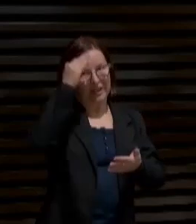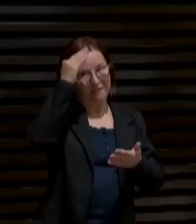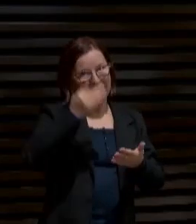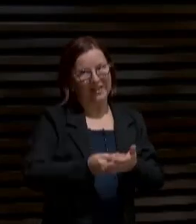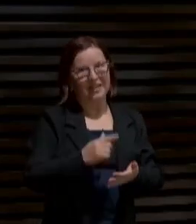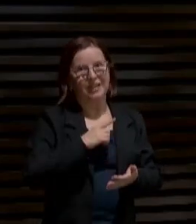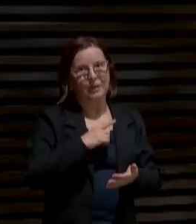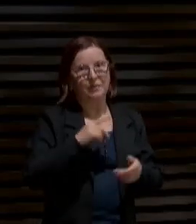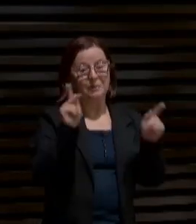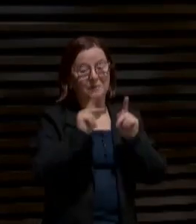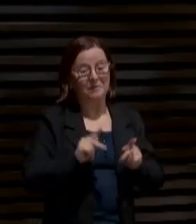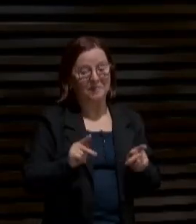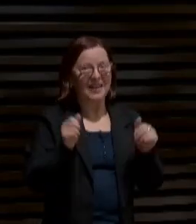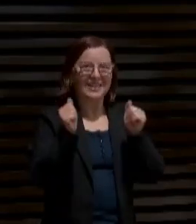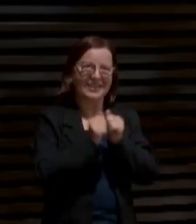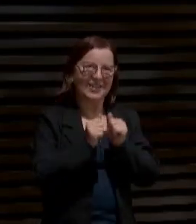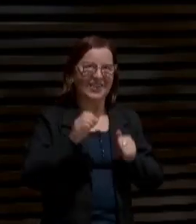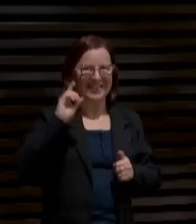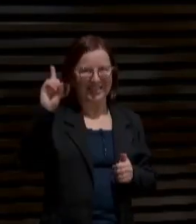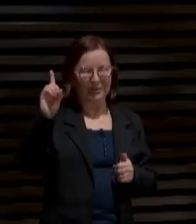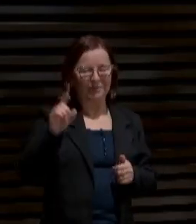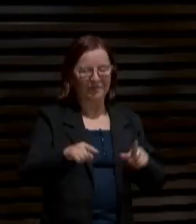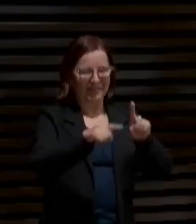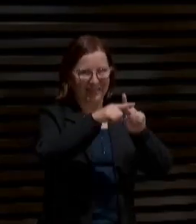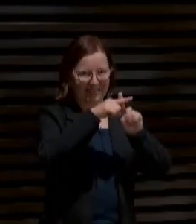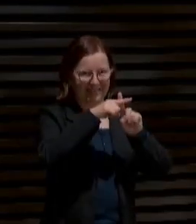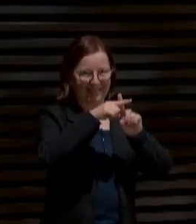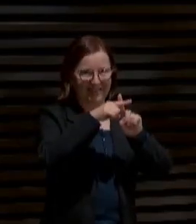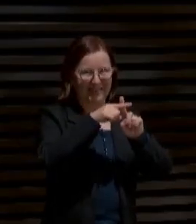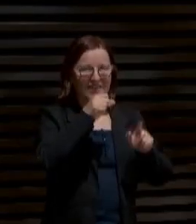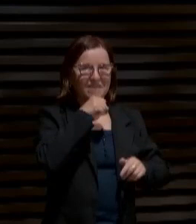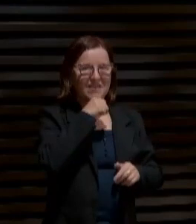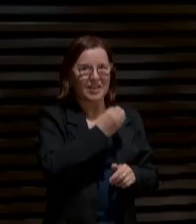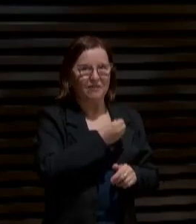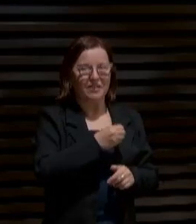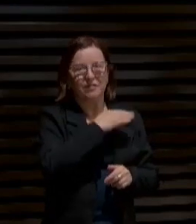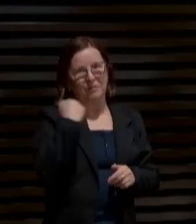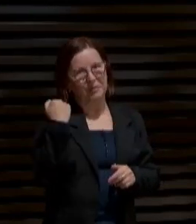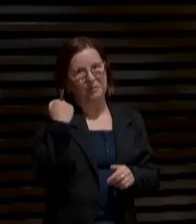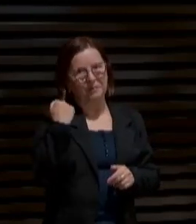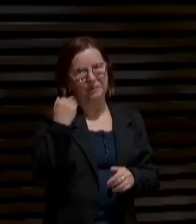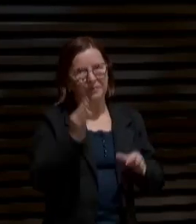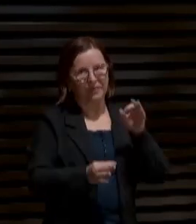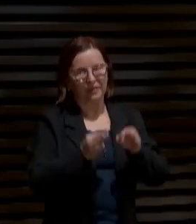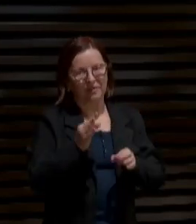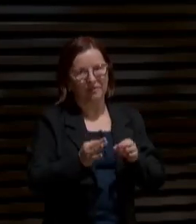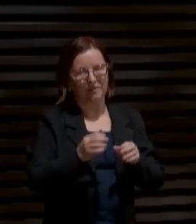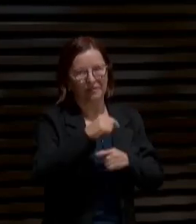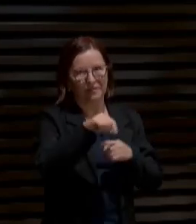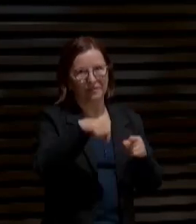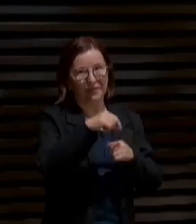o outro na cruz o velho homem foi morto justificação Santificação